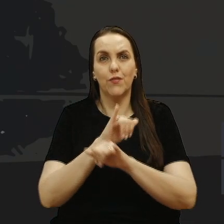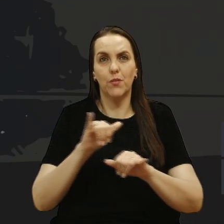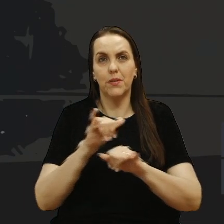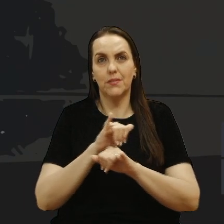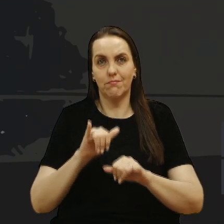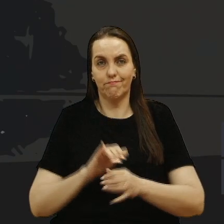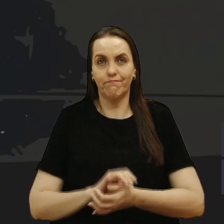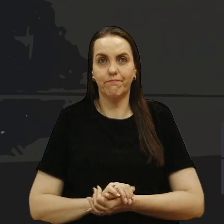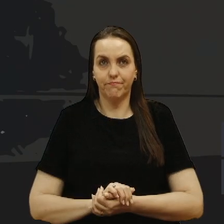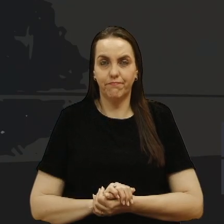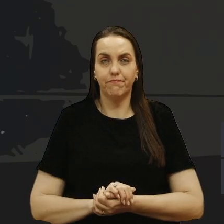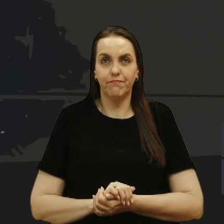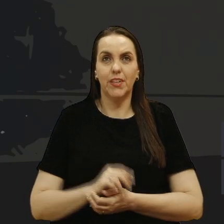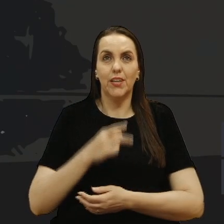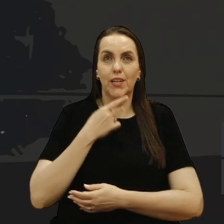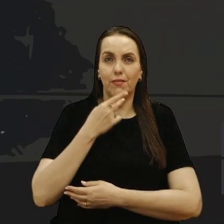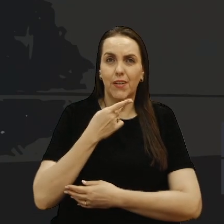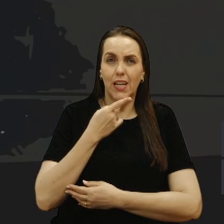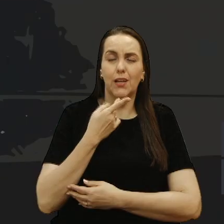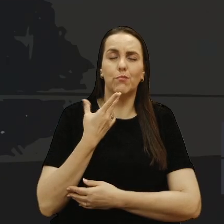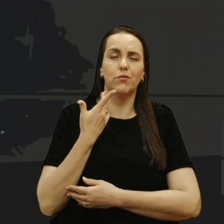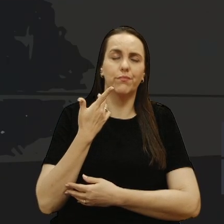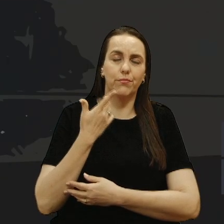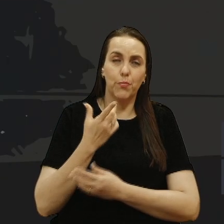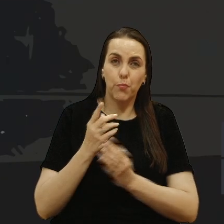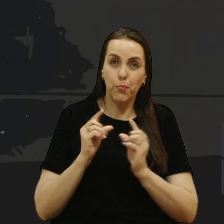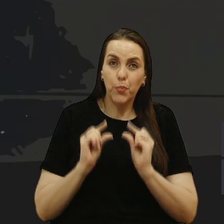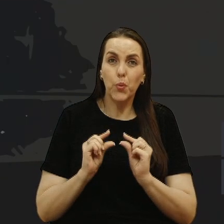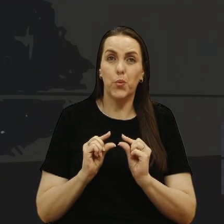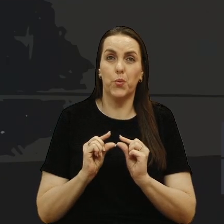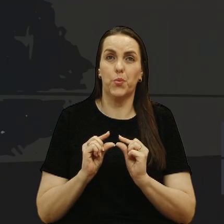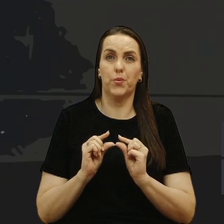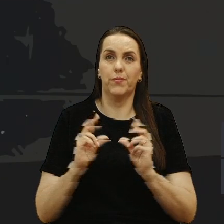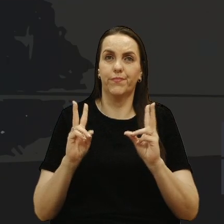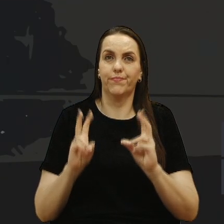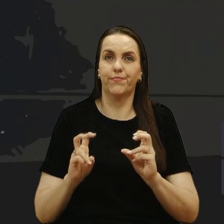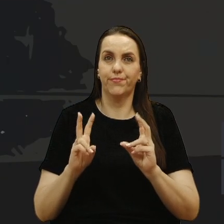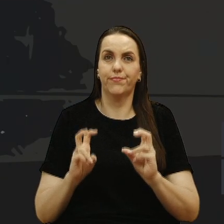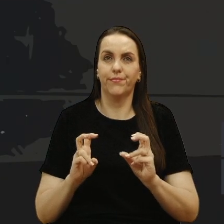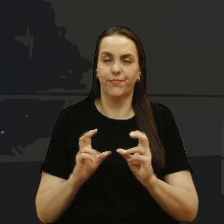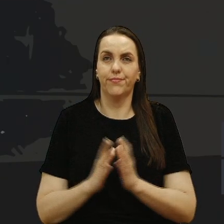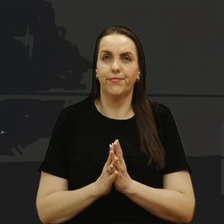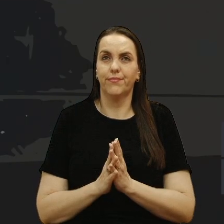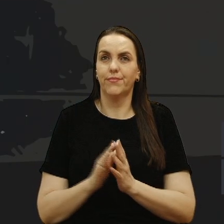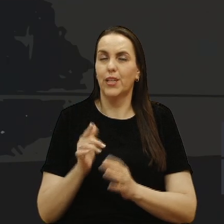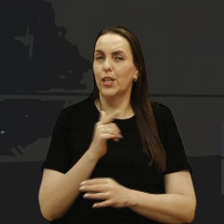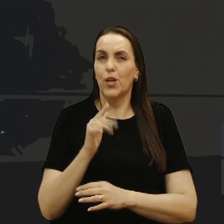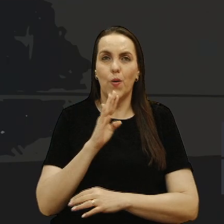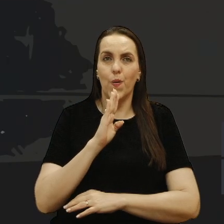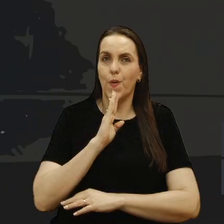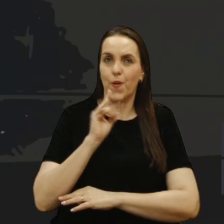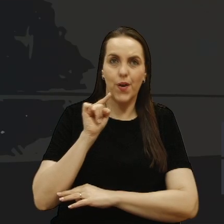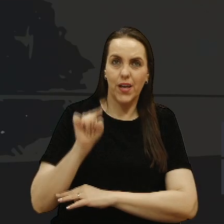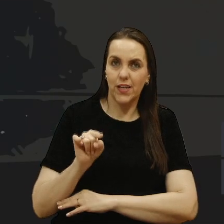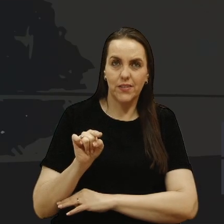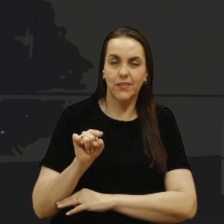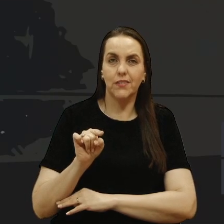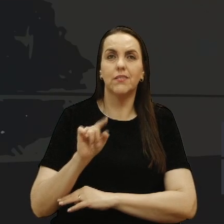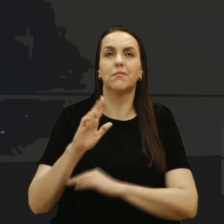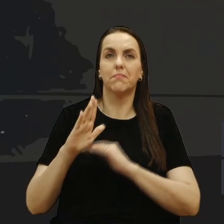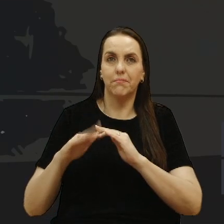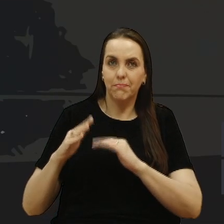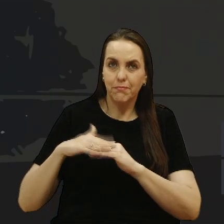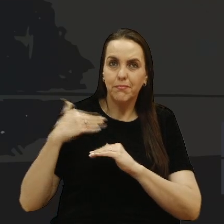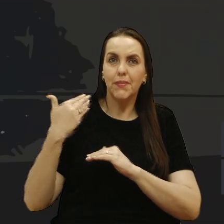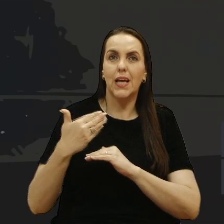parte, vereadora Marisol. A gente fala muito pouco sobre isso. A gente não conhece, e a cada vez que eu